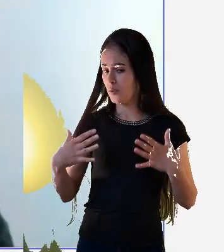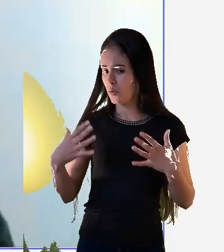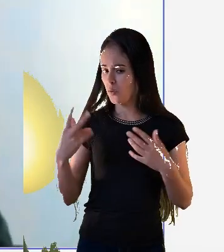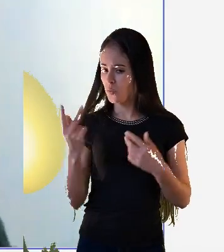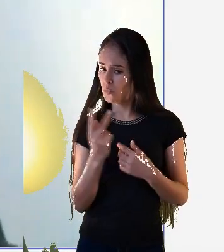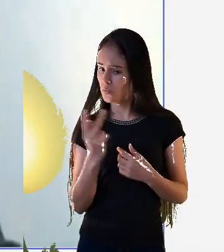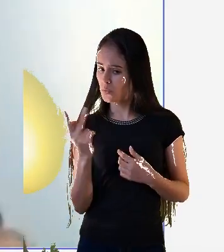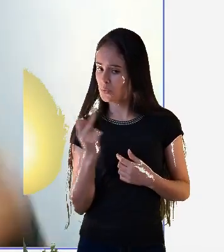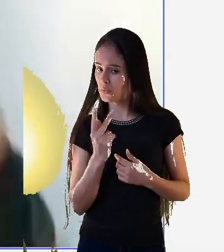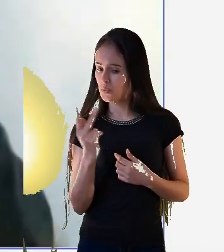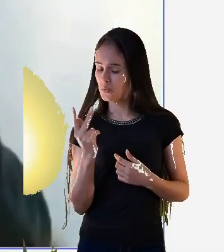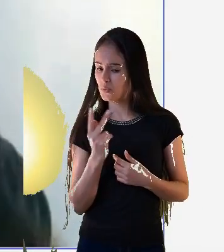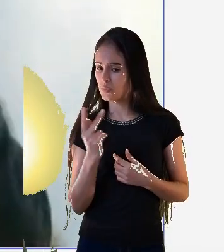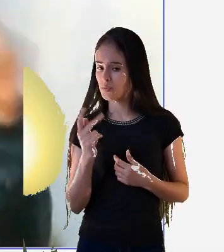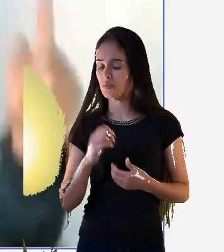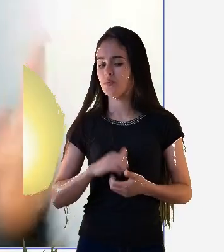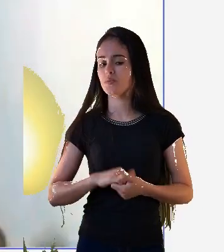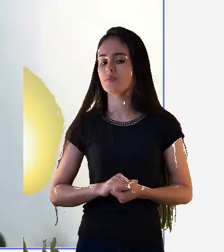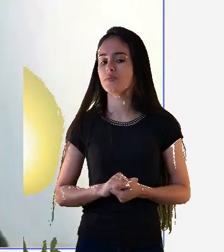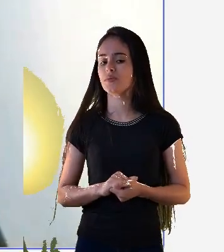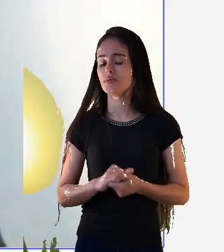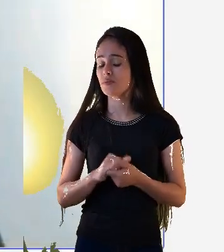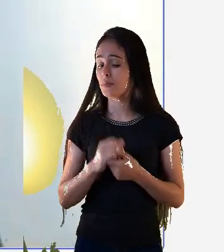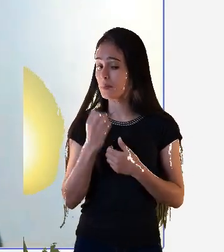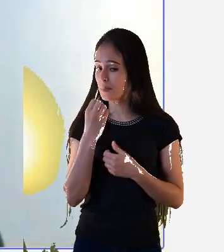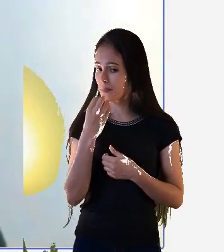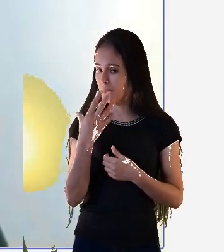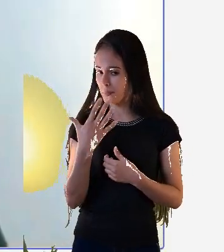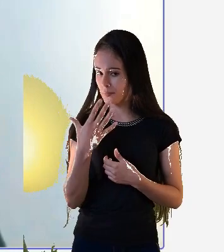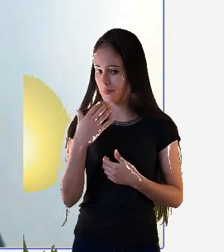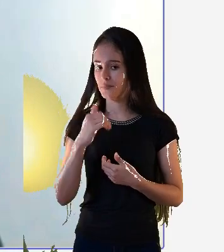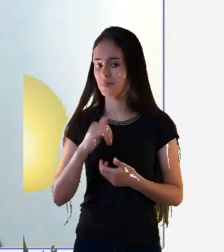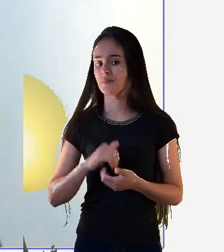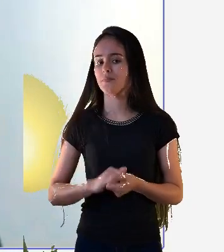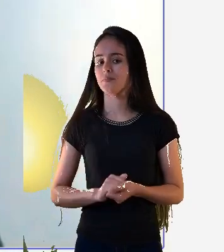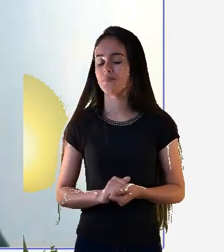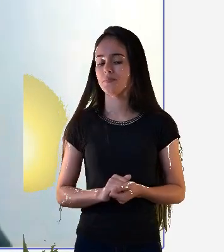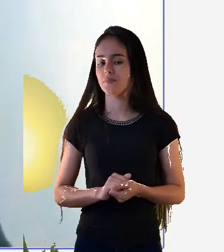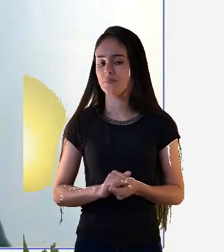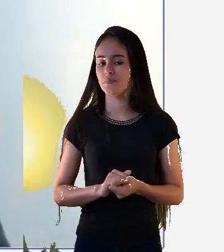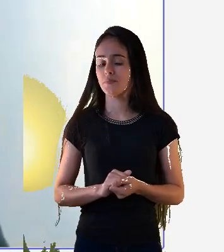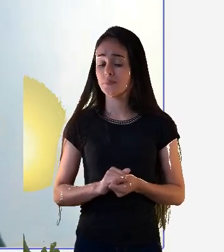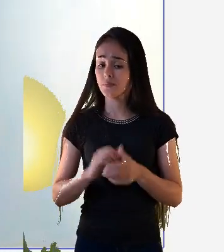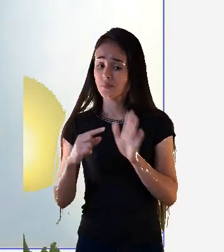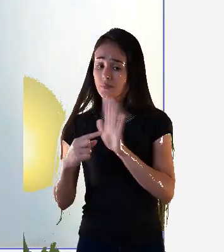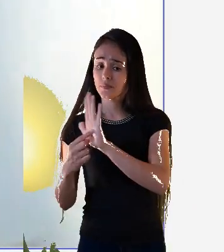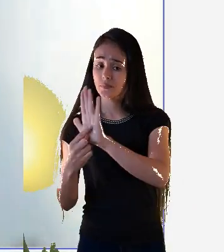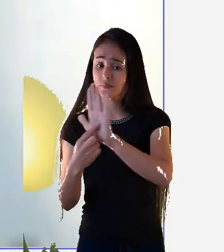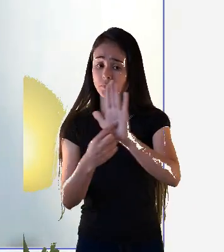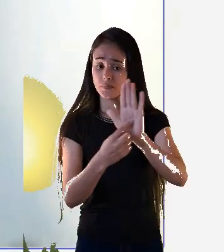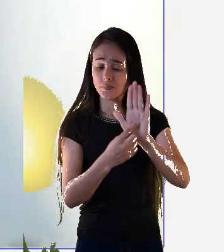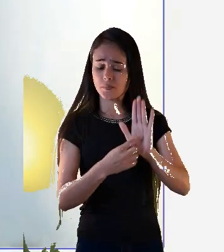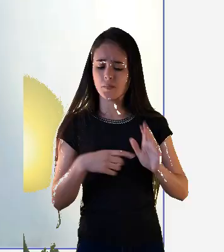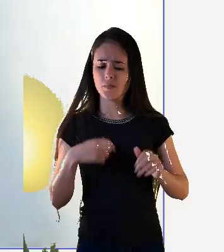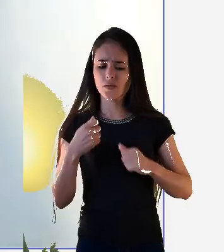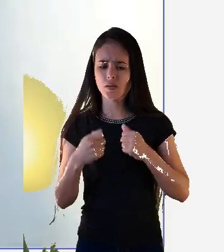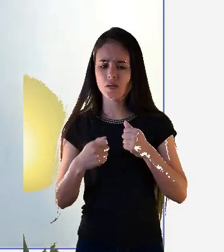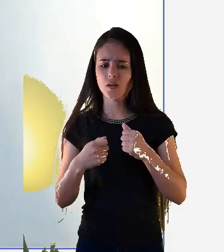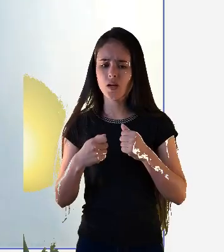da luta dos negros pela construção da história do Brasil. Uma história negligenciada, uma